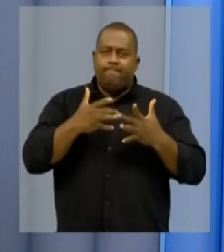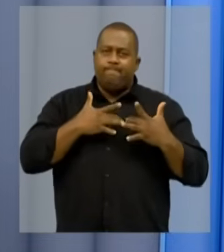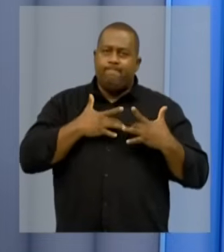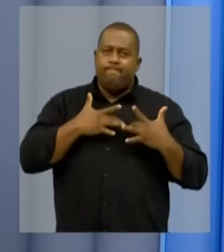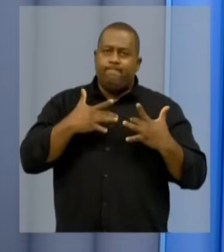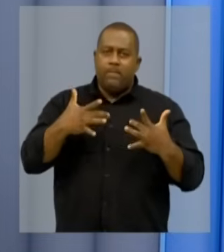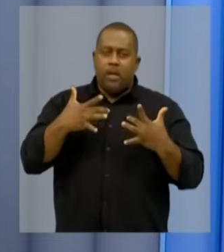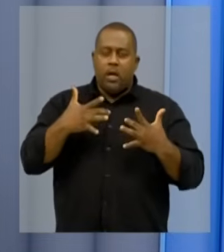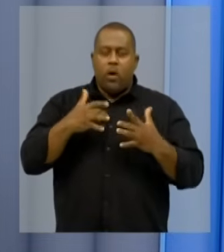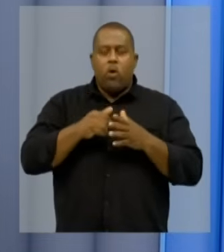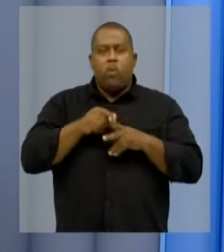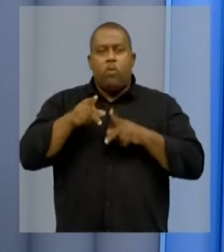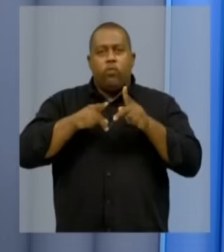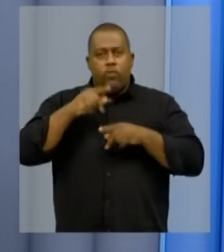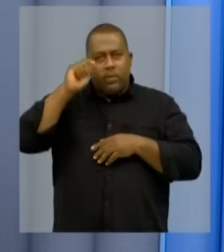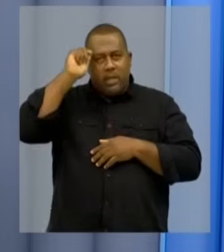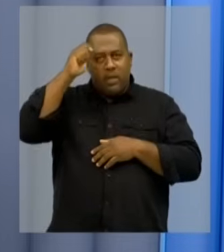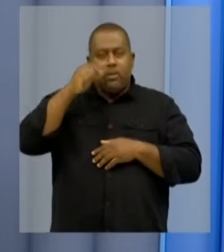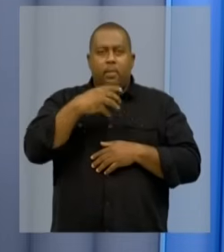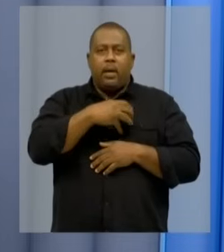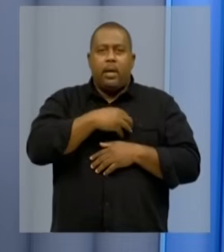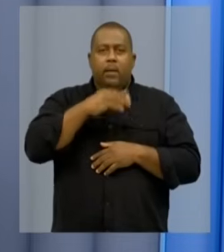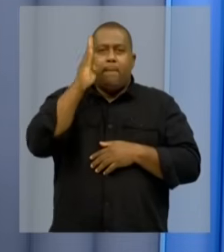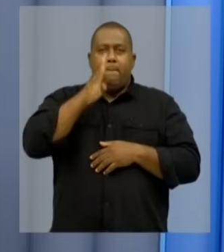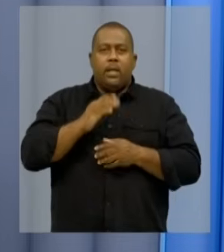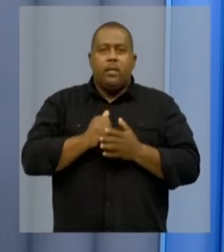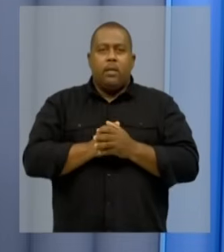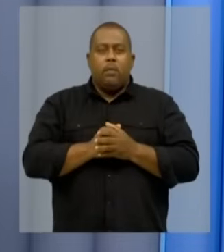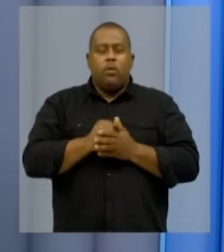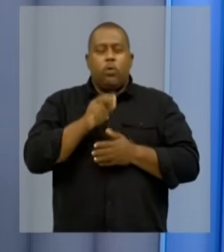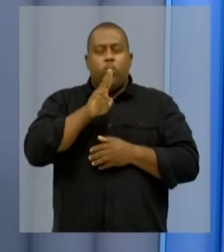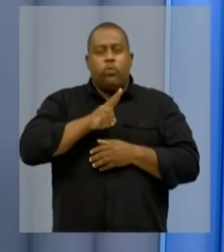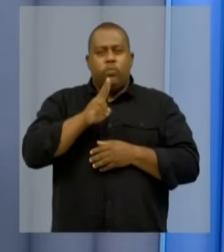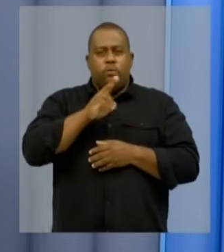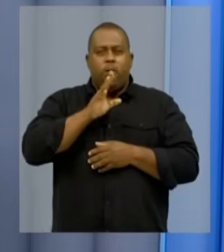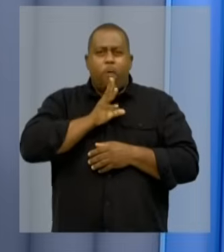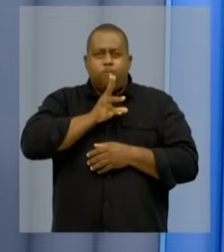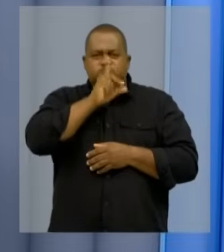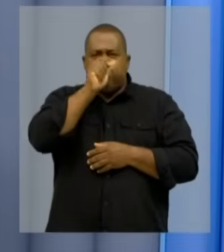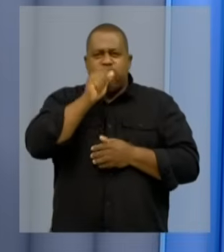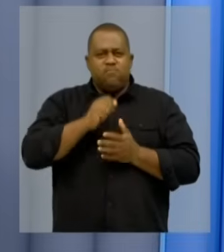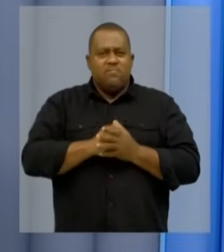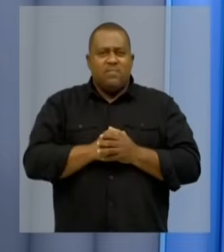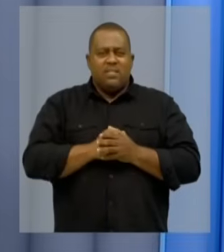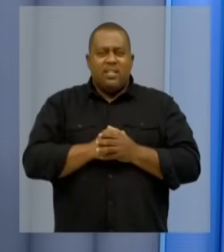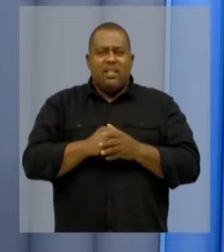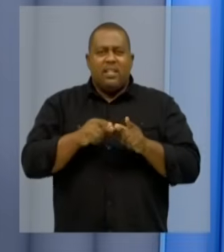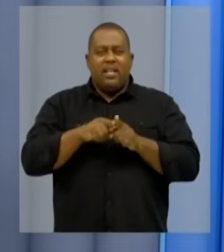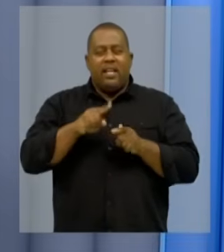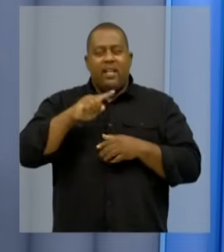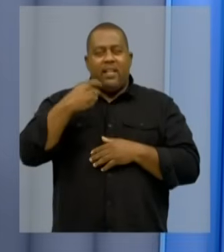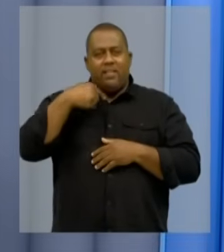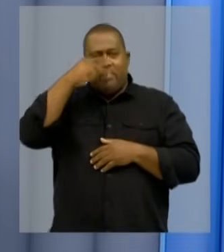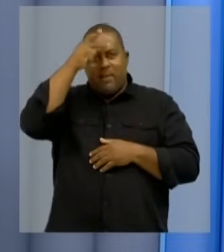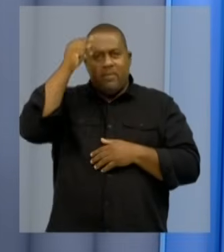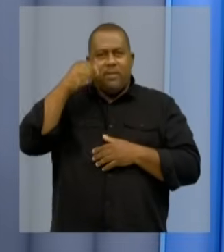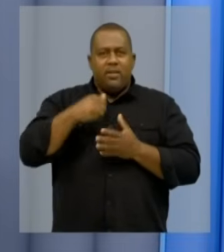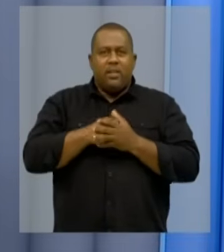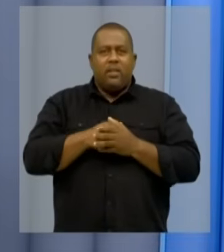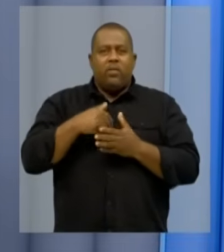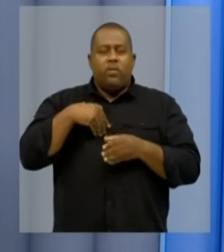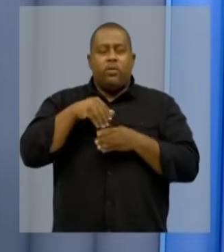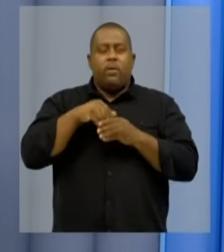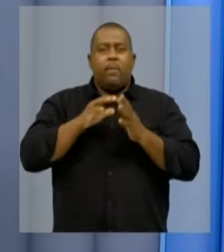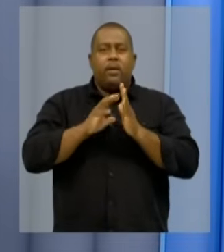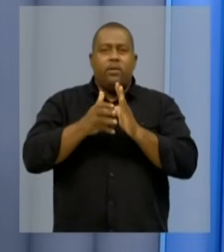povo negro da Bahia e do Brasil pelo uso inconveniente, inclusive pelo ex-prefeito que votou, seu partido